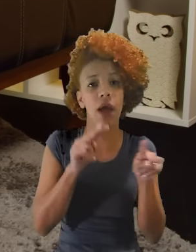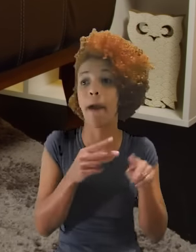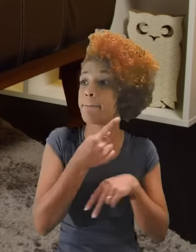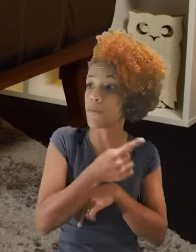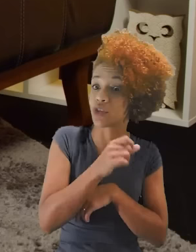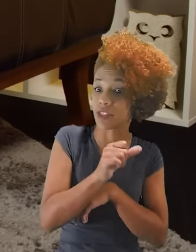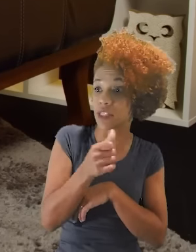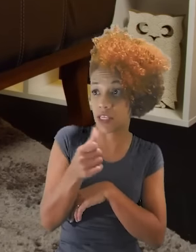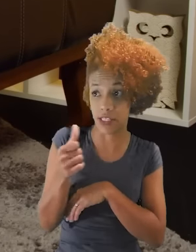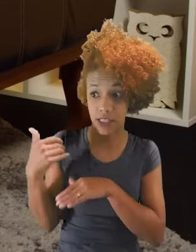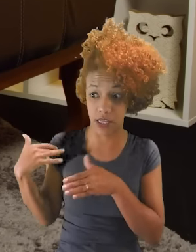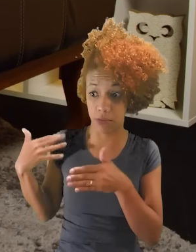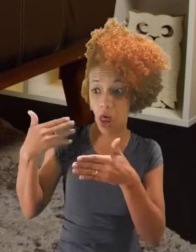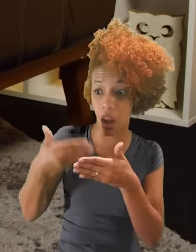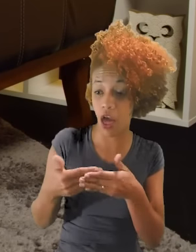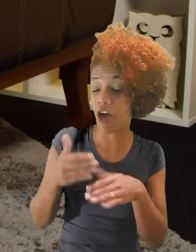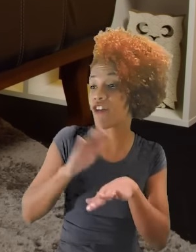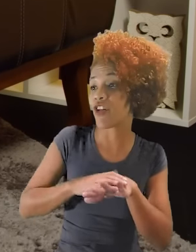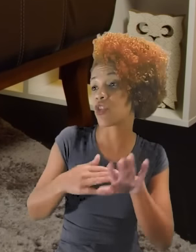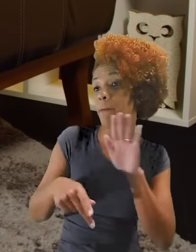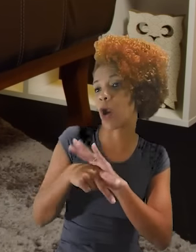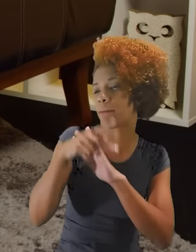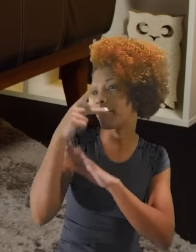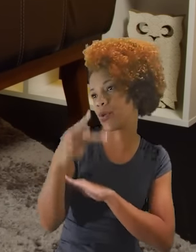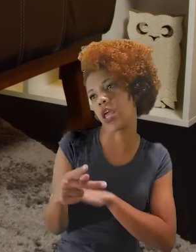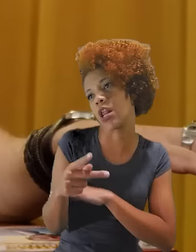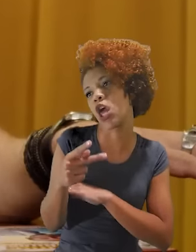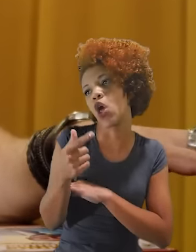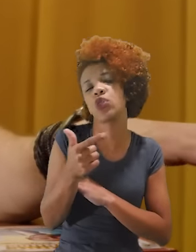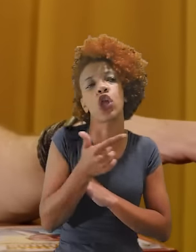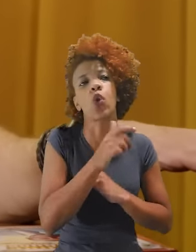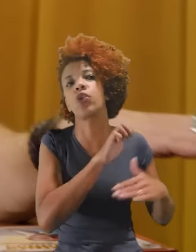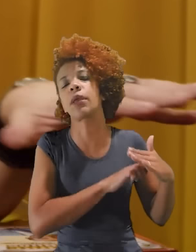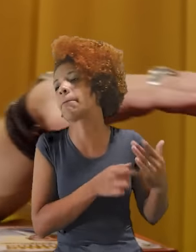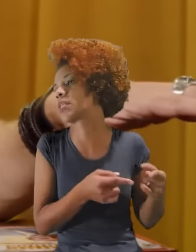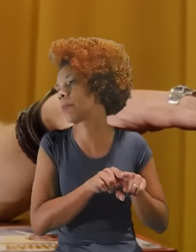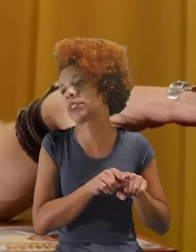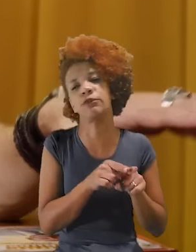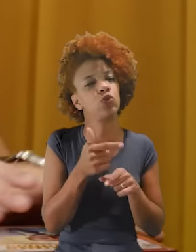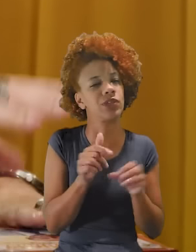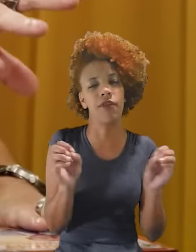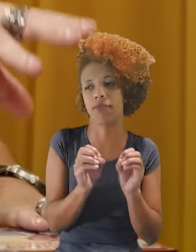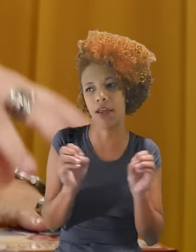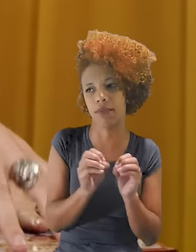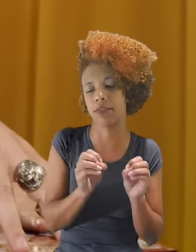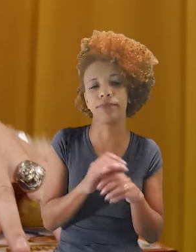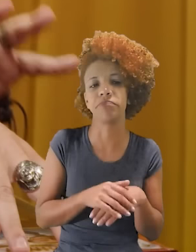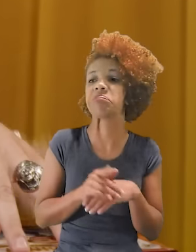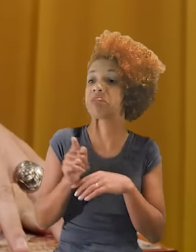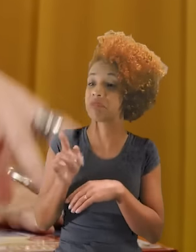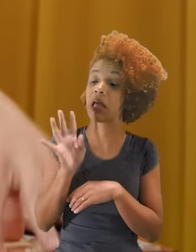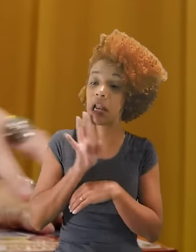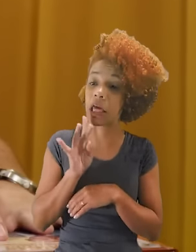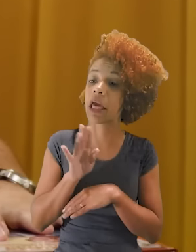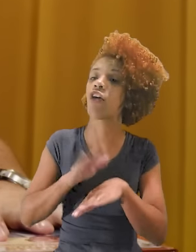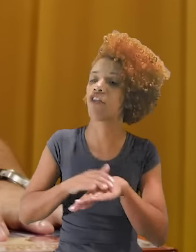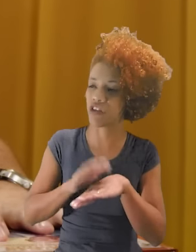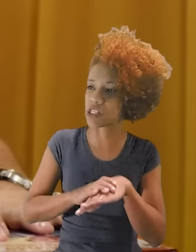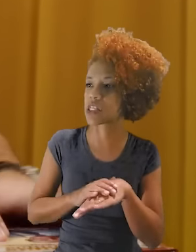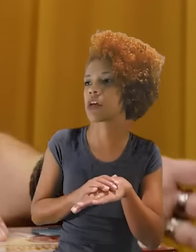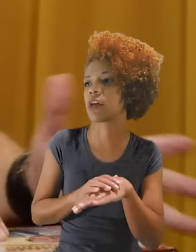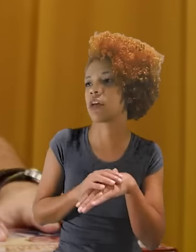até 66 foi feito por ele. Não tem outra pessoa. Não tem outra empresa envolvida. Não tem ninguém. Então assim, os caras foram lá e pegaram e falaram, legal, vamos